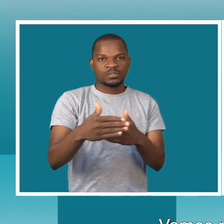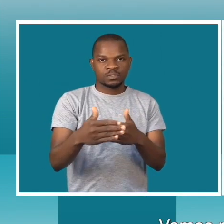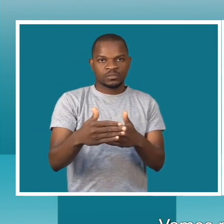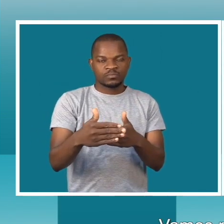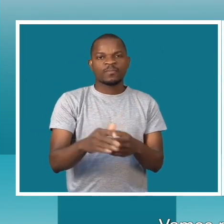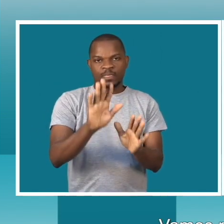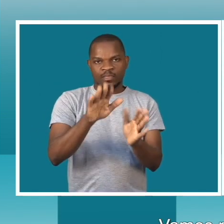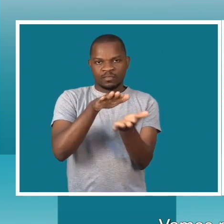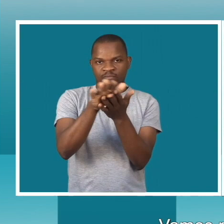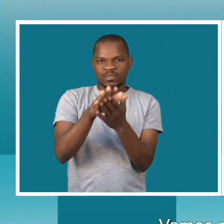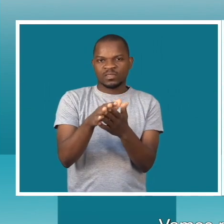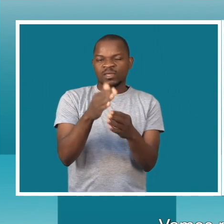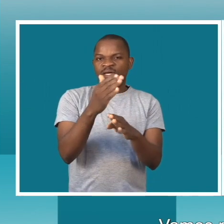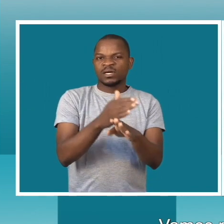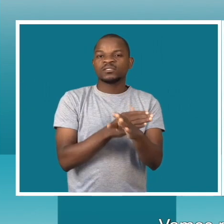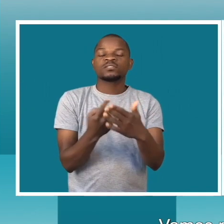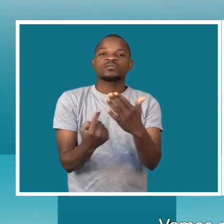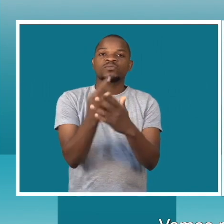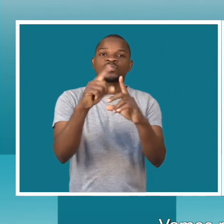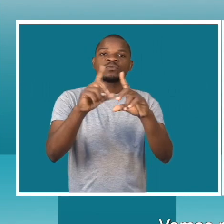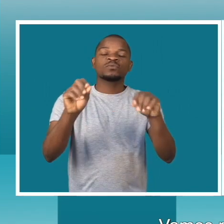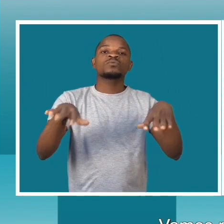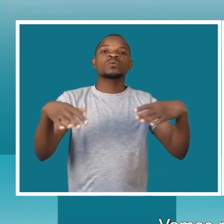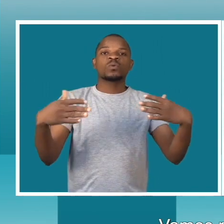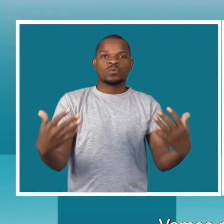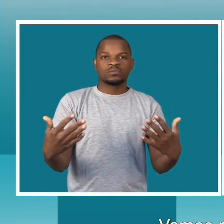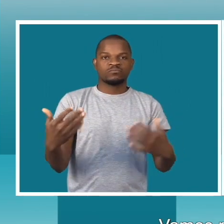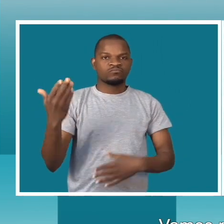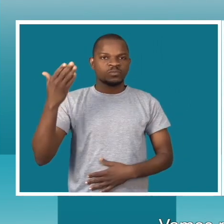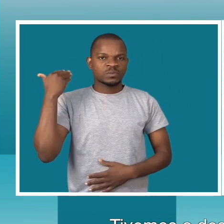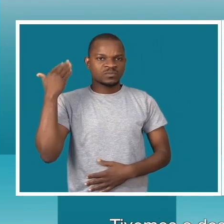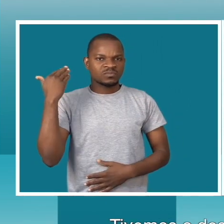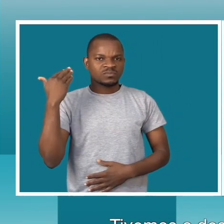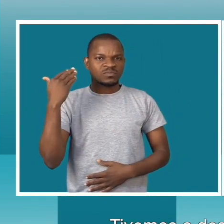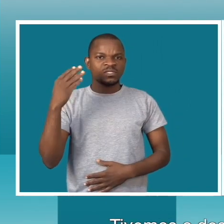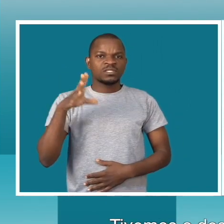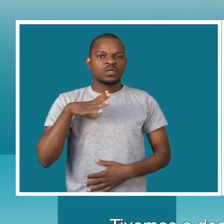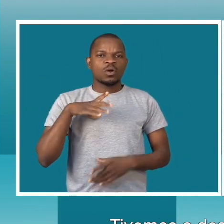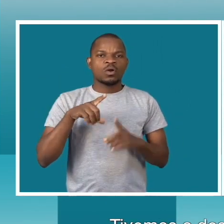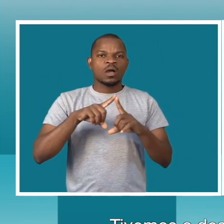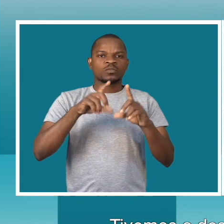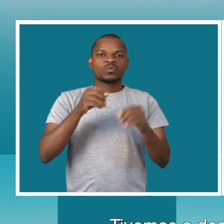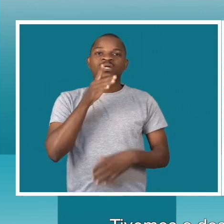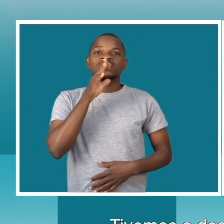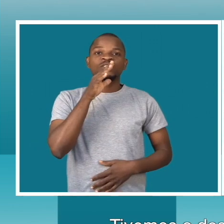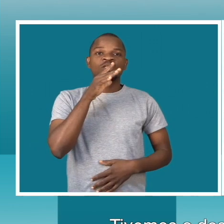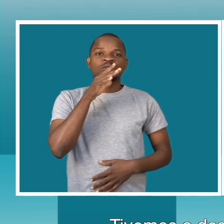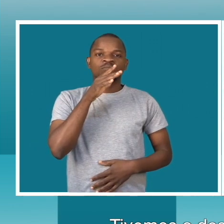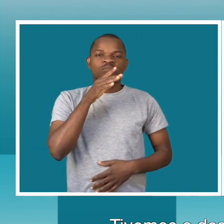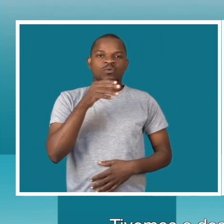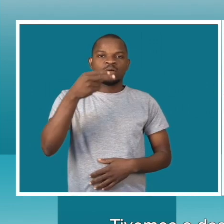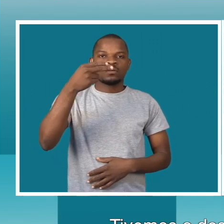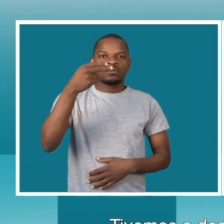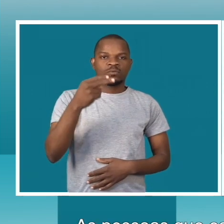Vamos recordar um exemplo não bom, só para elucidar. Tivemos alojamento da lixeira de Rulene.